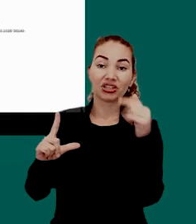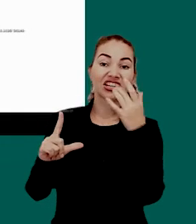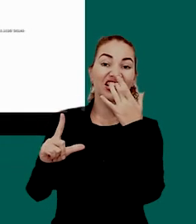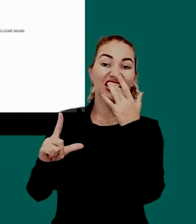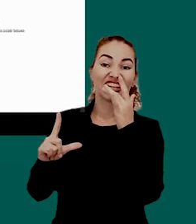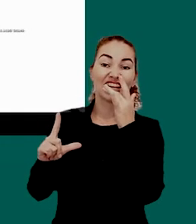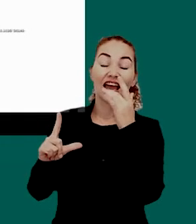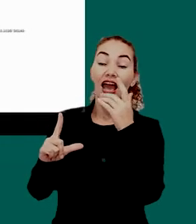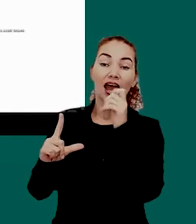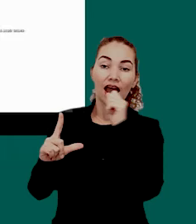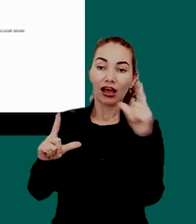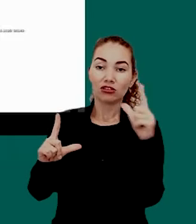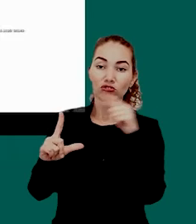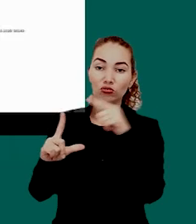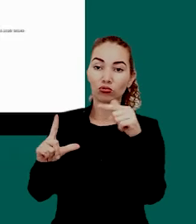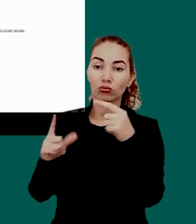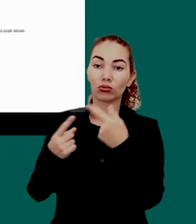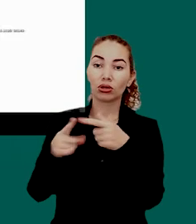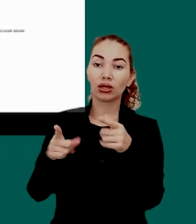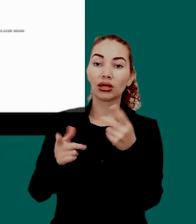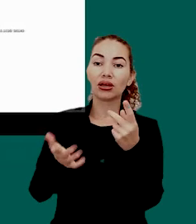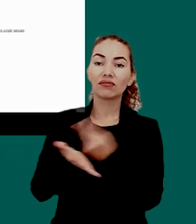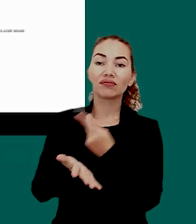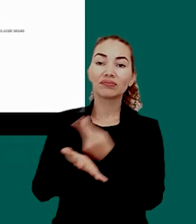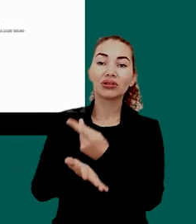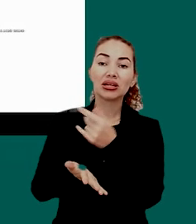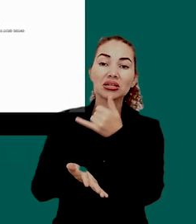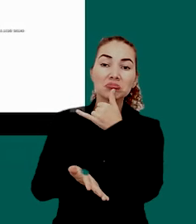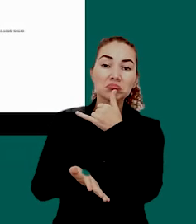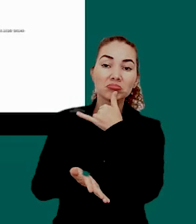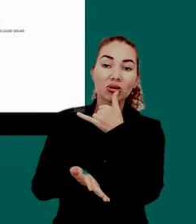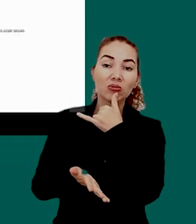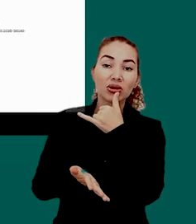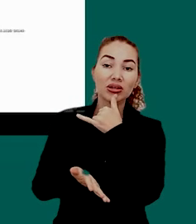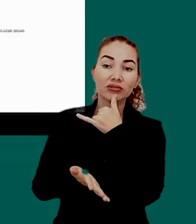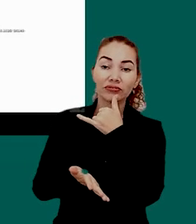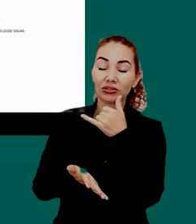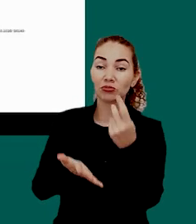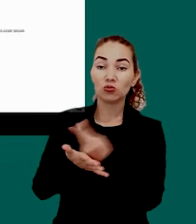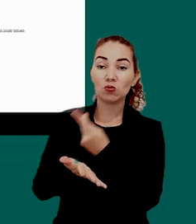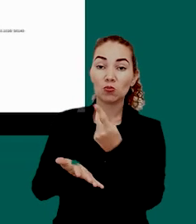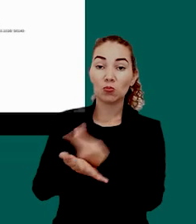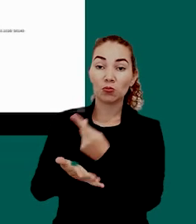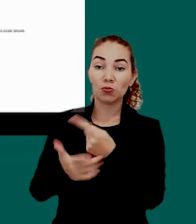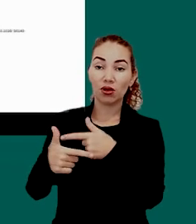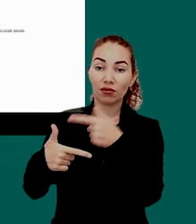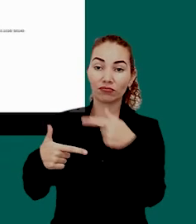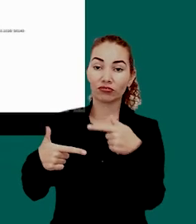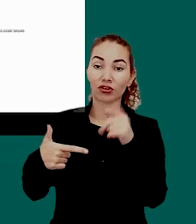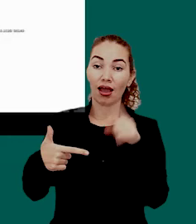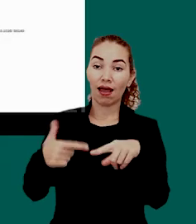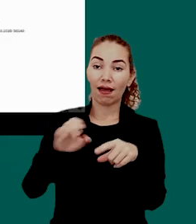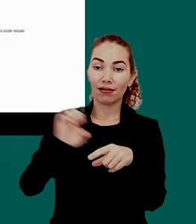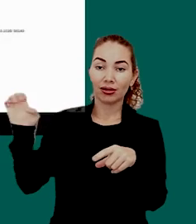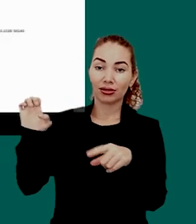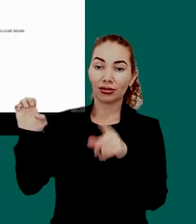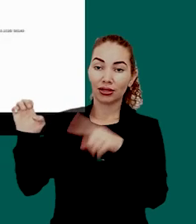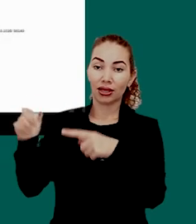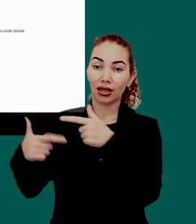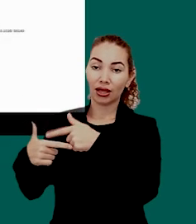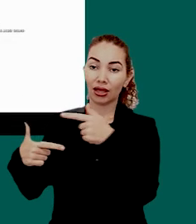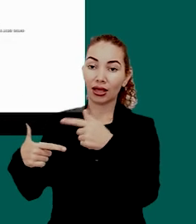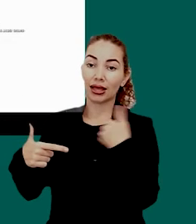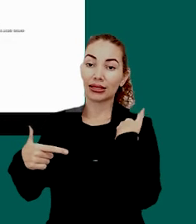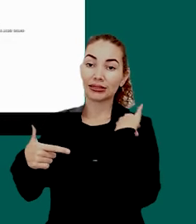E aqui, infelizmente, teve um erro do slide, mas esses 2 gráficos são gráficos, o gráfico da esquerda é um gráfico que, por faixas